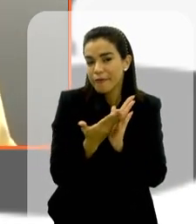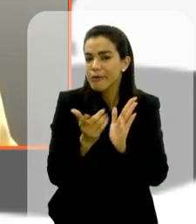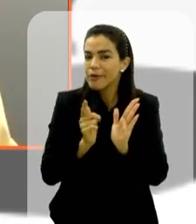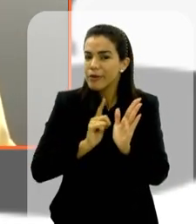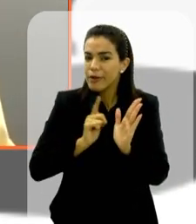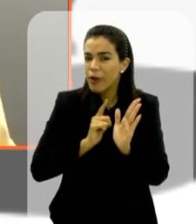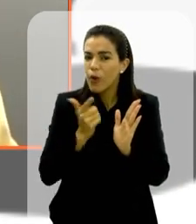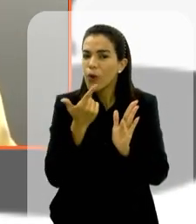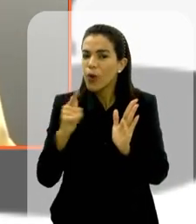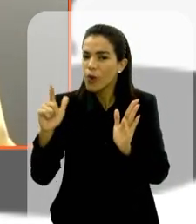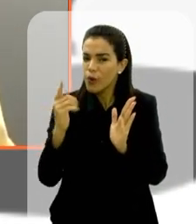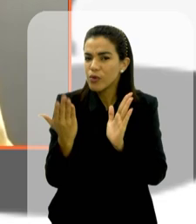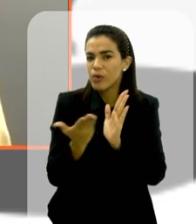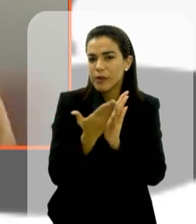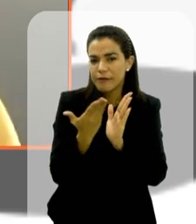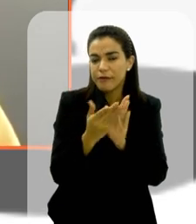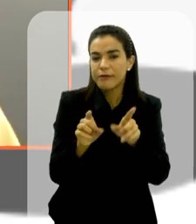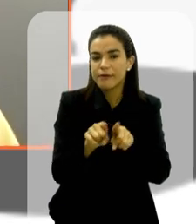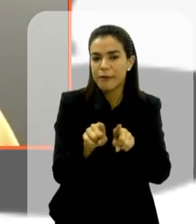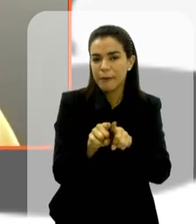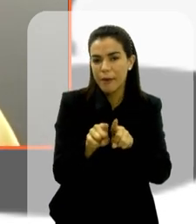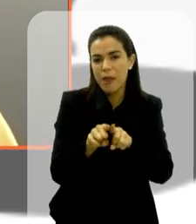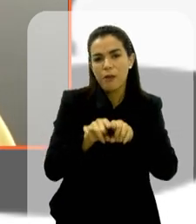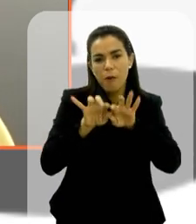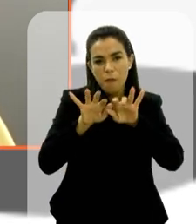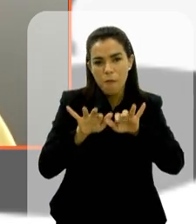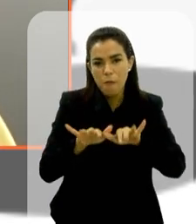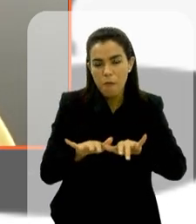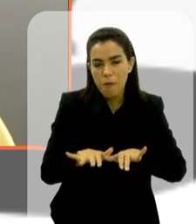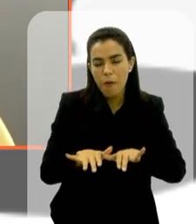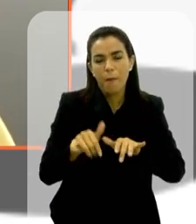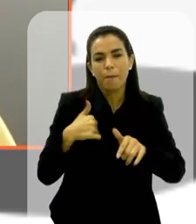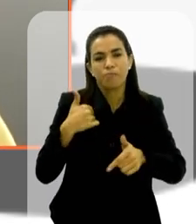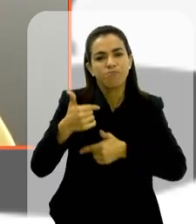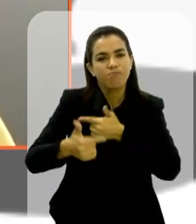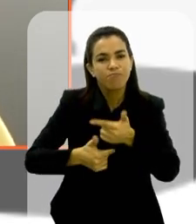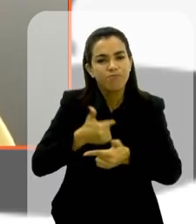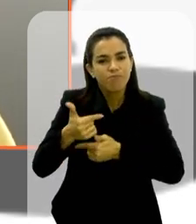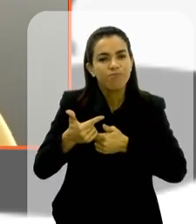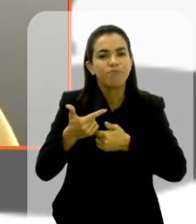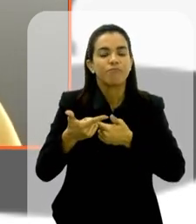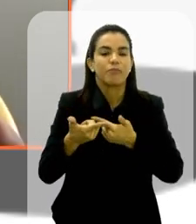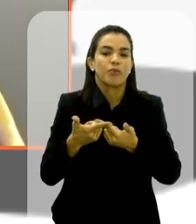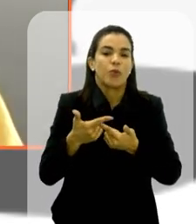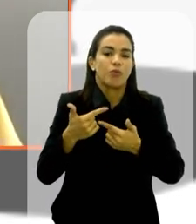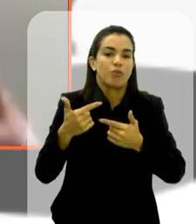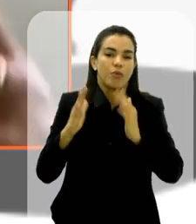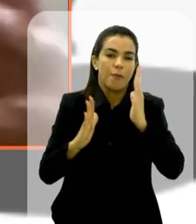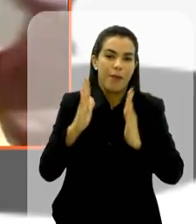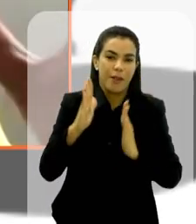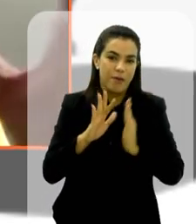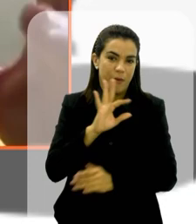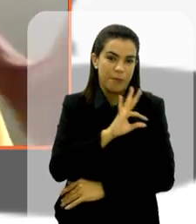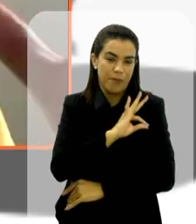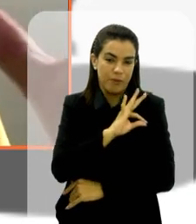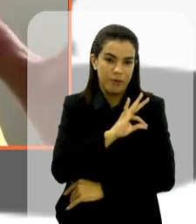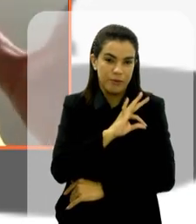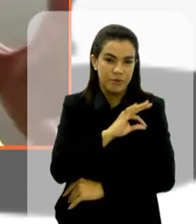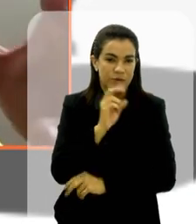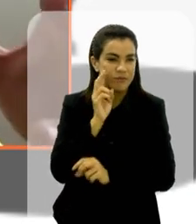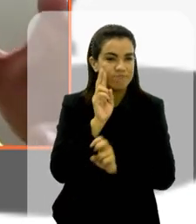tenho outro livro também que eu fiz. Meu trabalho como escrivão da Polícia Civil, eu via